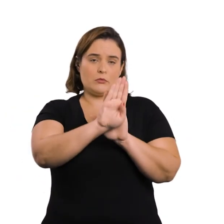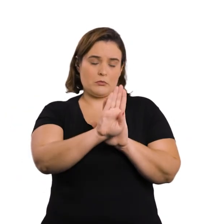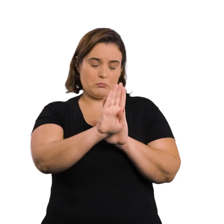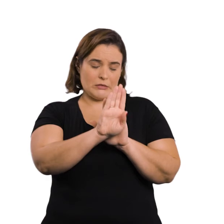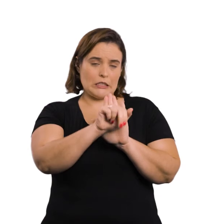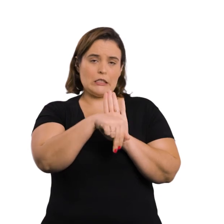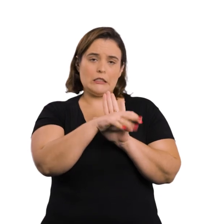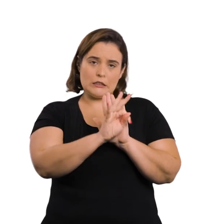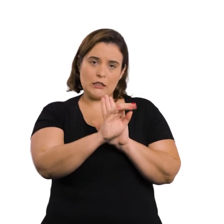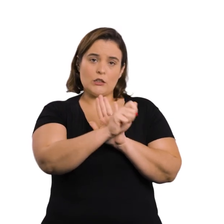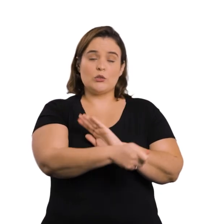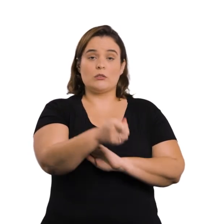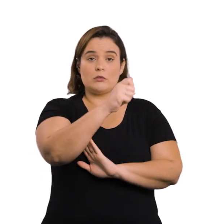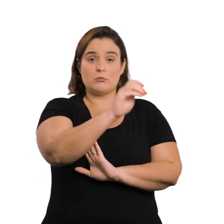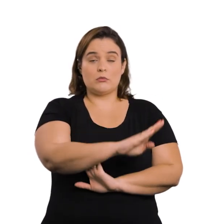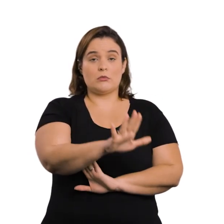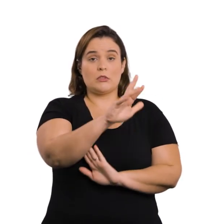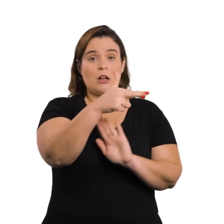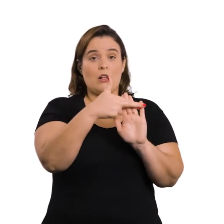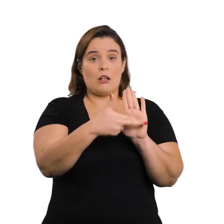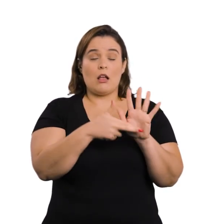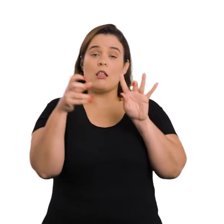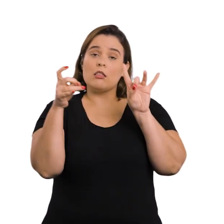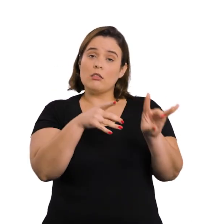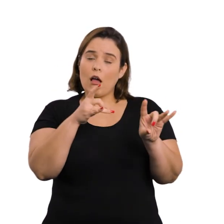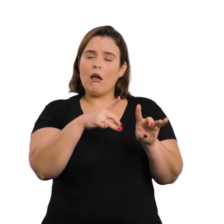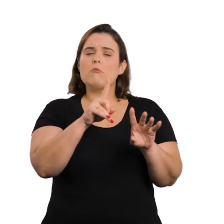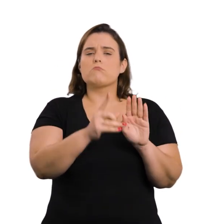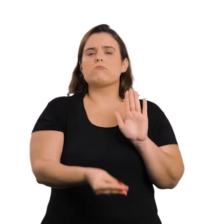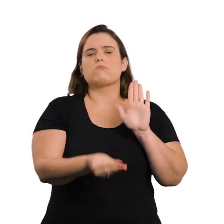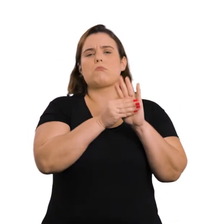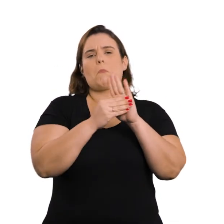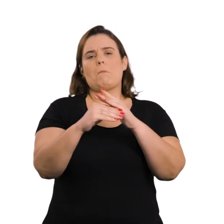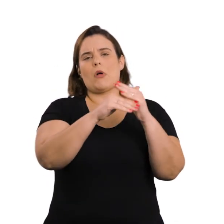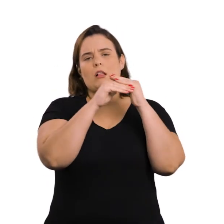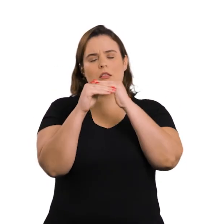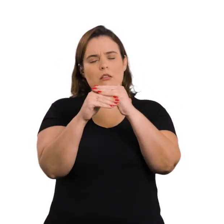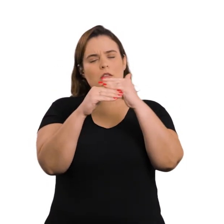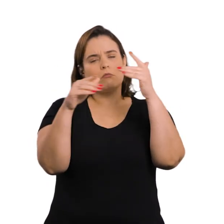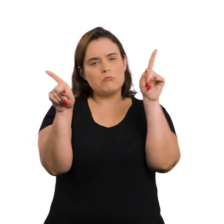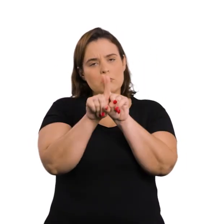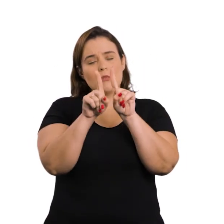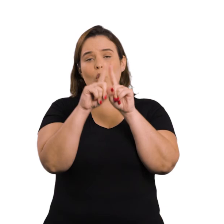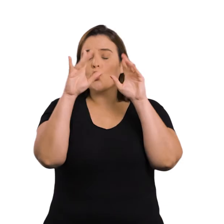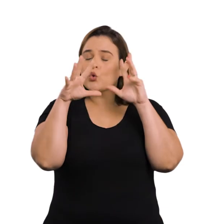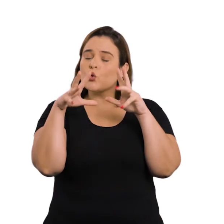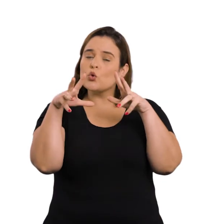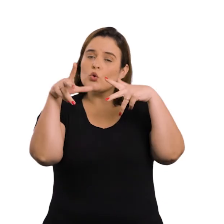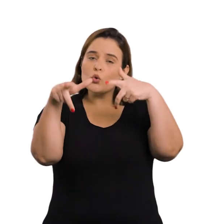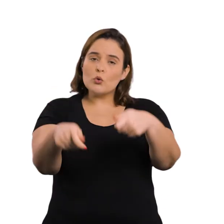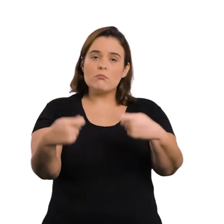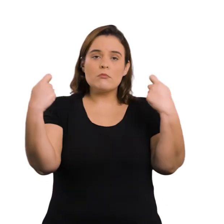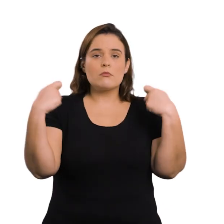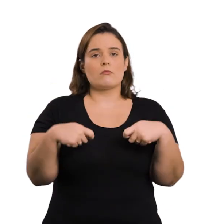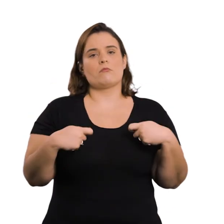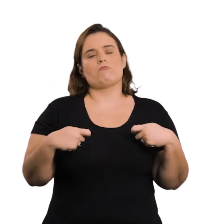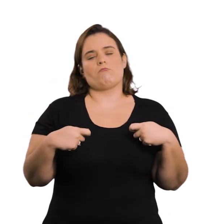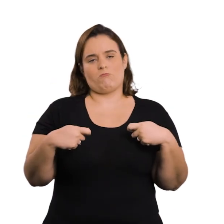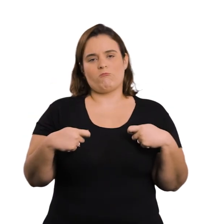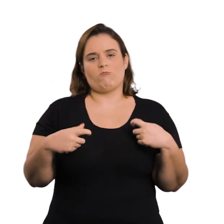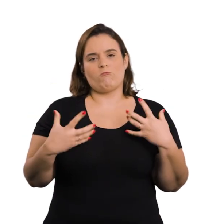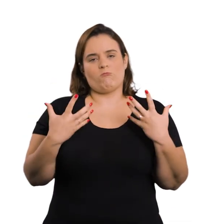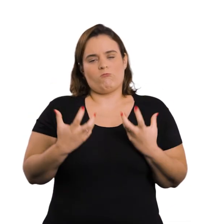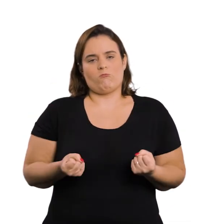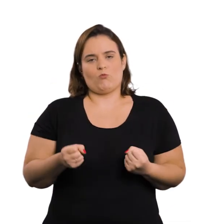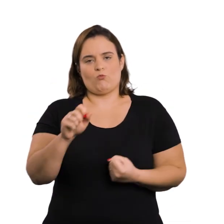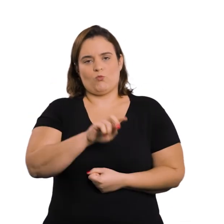pela ABNT, Associação Brasileira de Normas Técnicas, regulamentam padrões e requisitos que devem ser adotados em